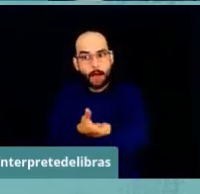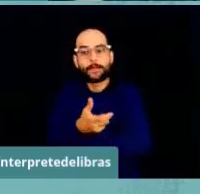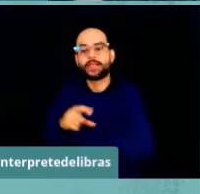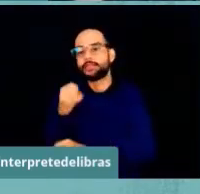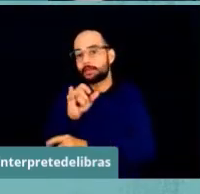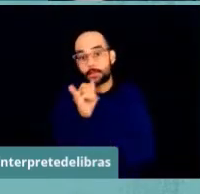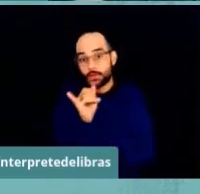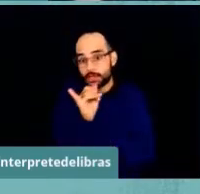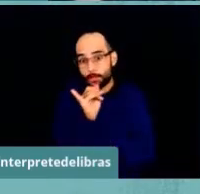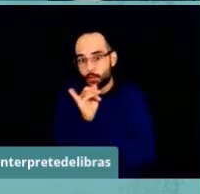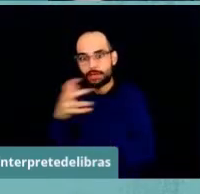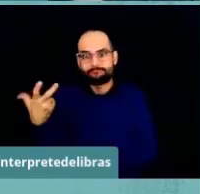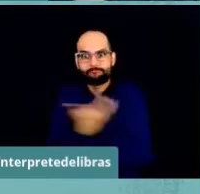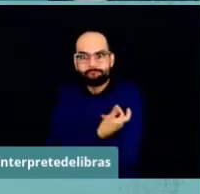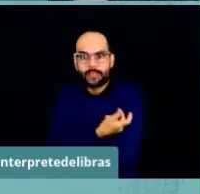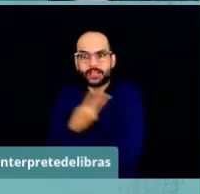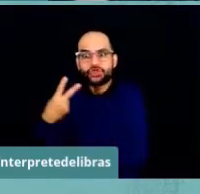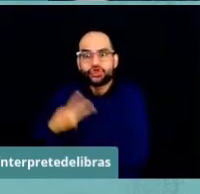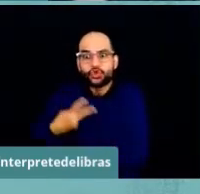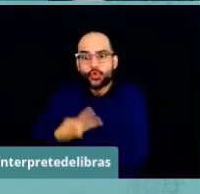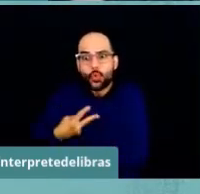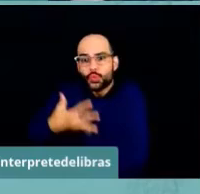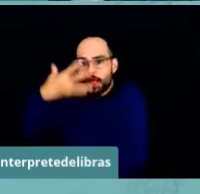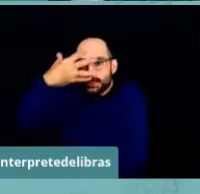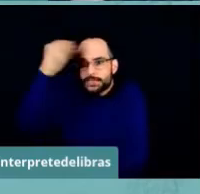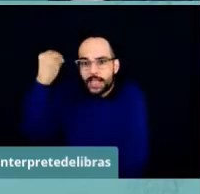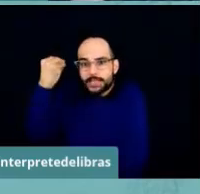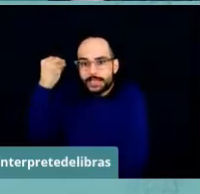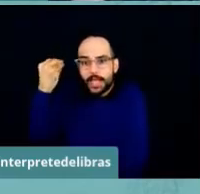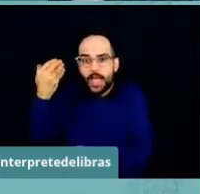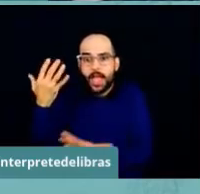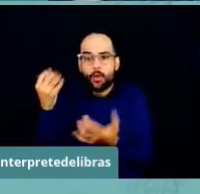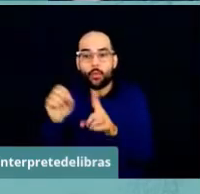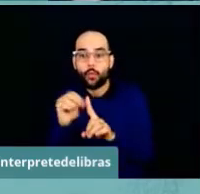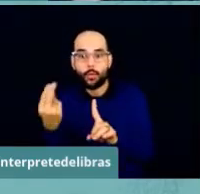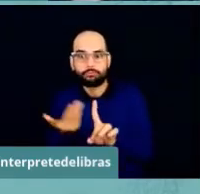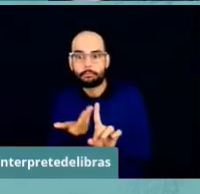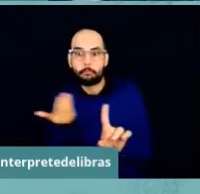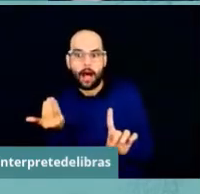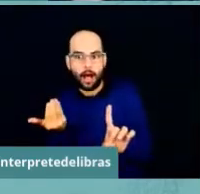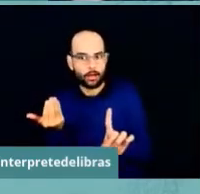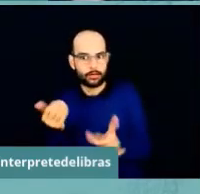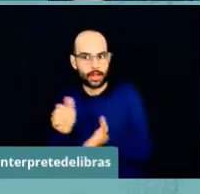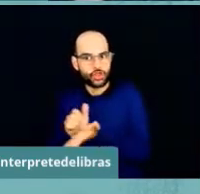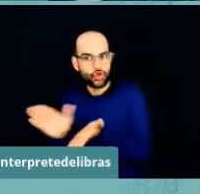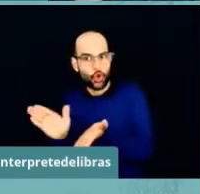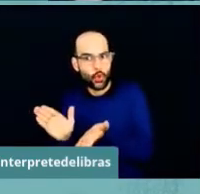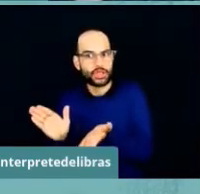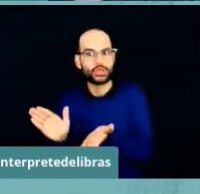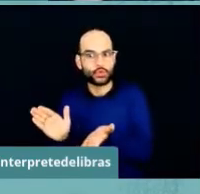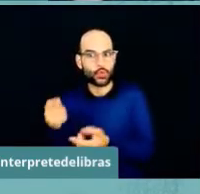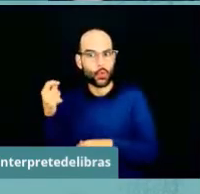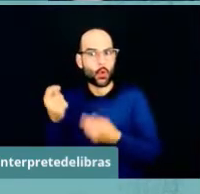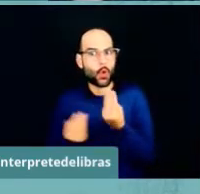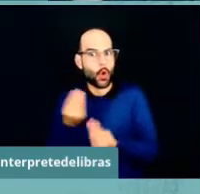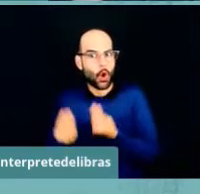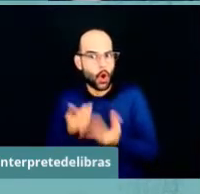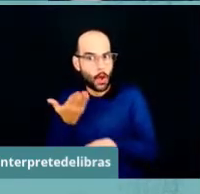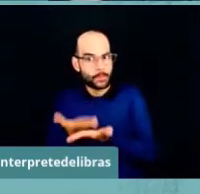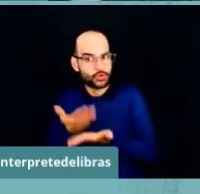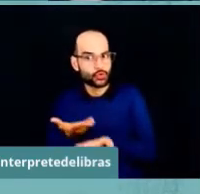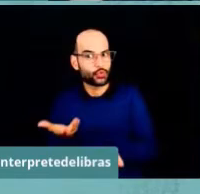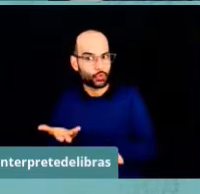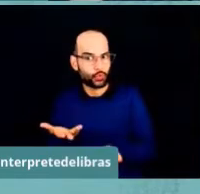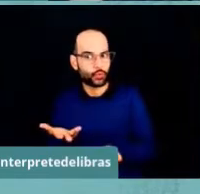uma segunda dose ou some do estudo, ele é excluído. Isso aqui é muito rigoroso. E a Anvisa, quando